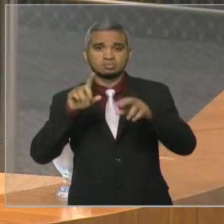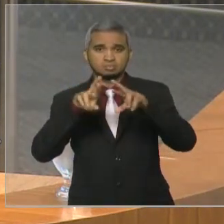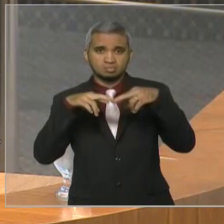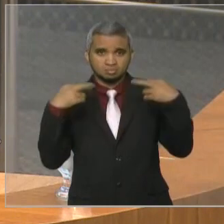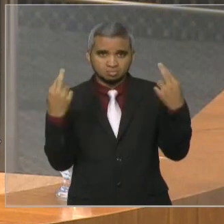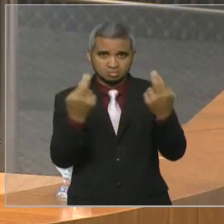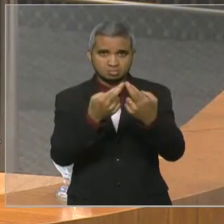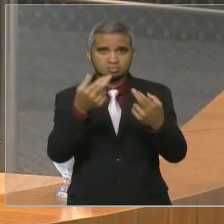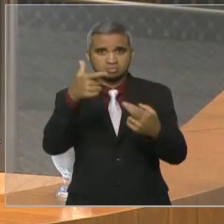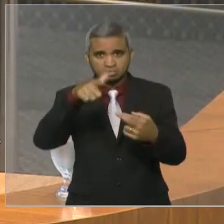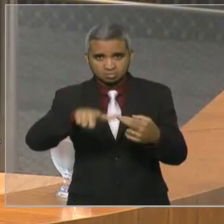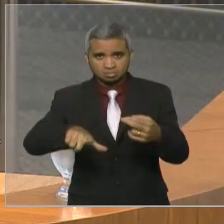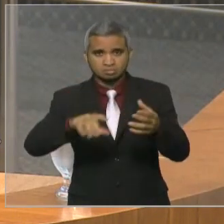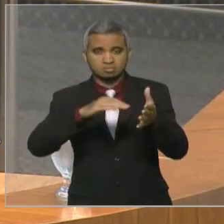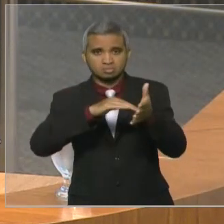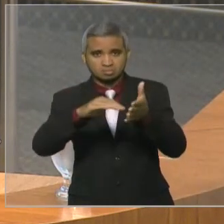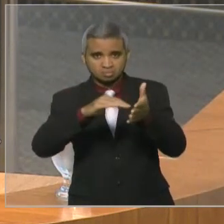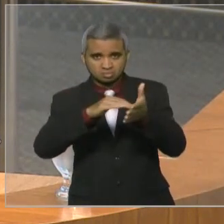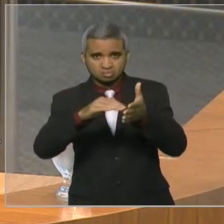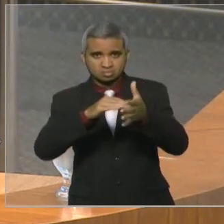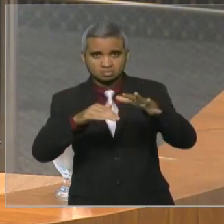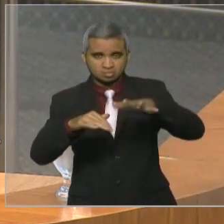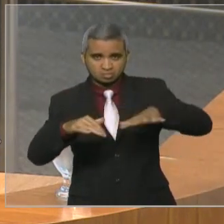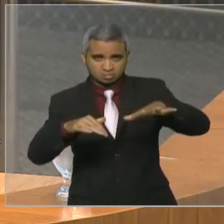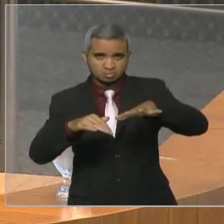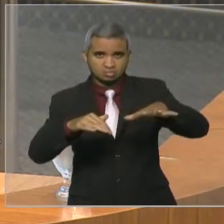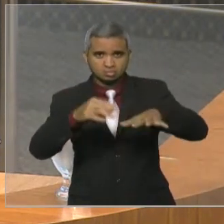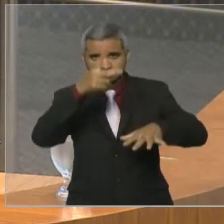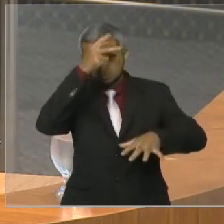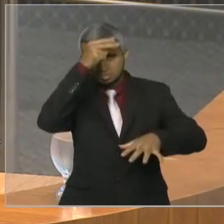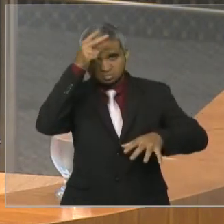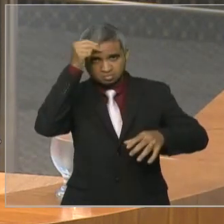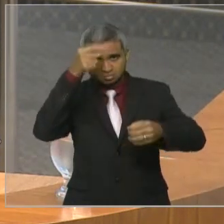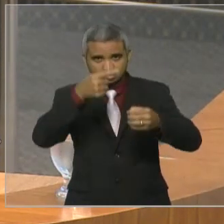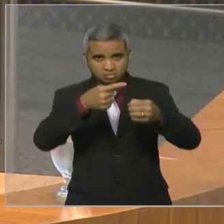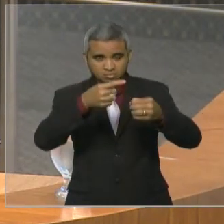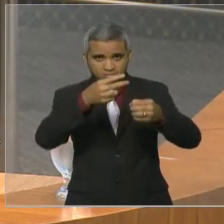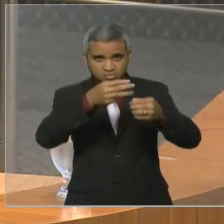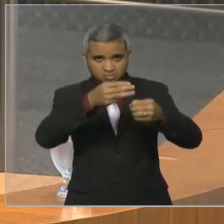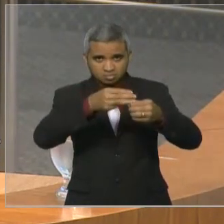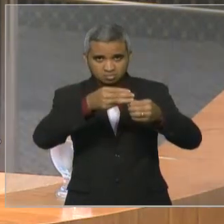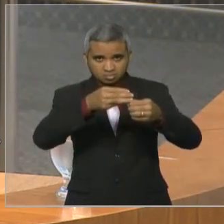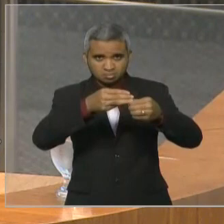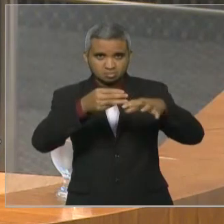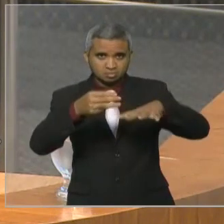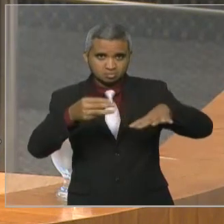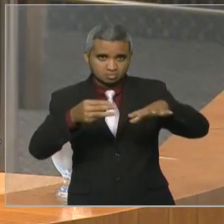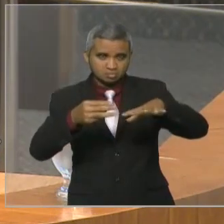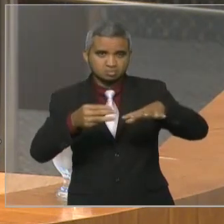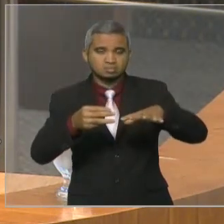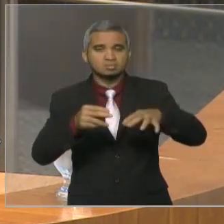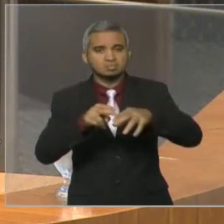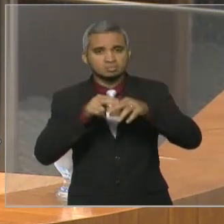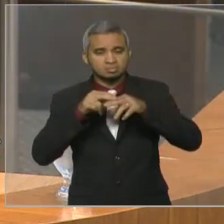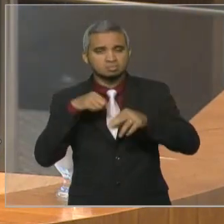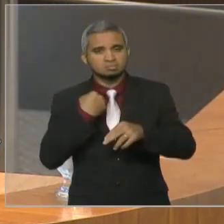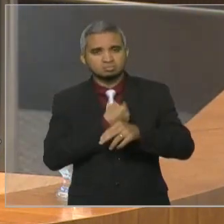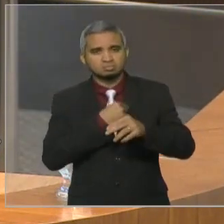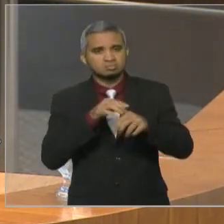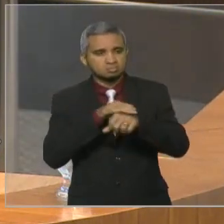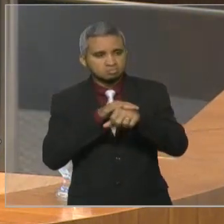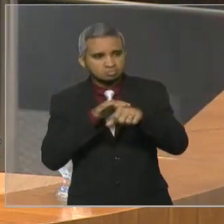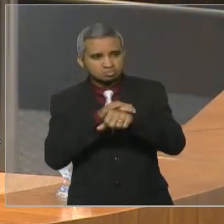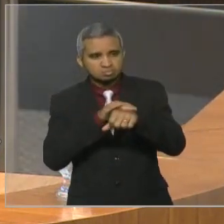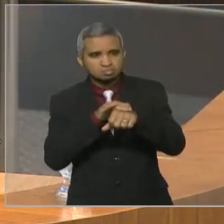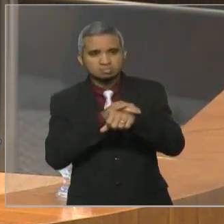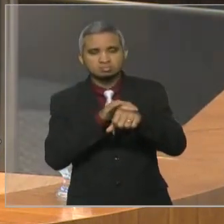CIR daquela região de saúde. E que com certeza nós vamos entrar num consenso com todos os secretários municipais.